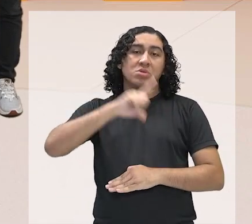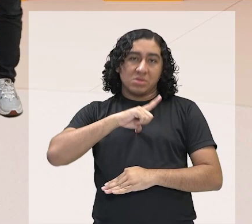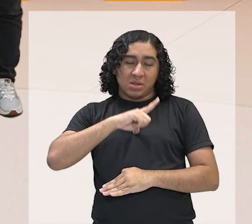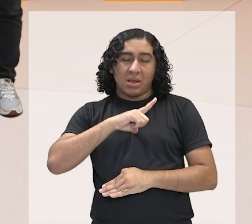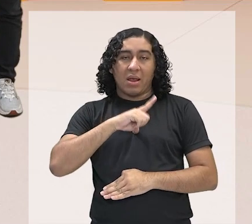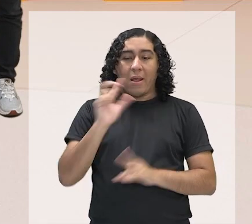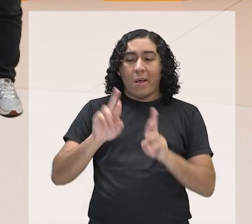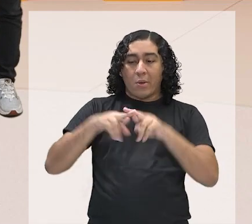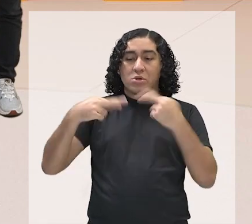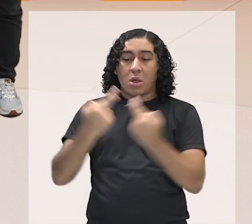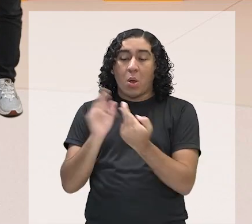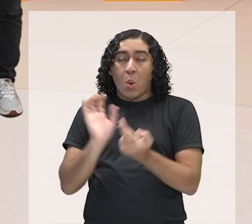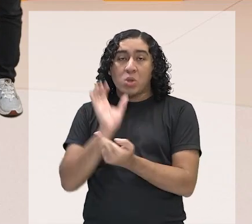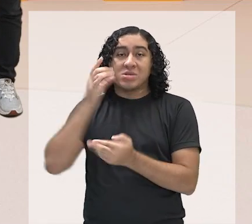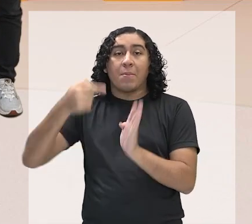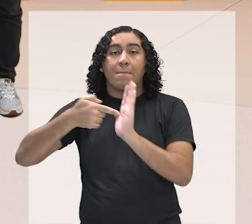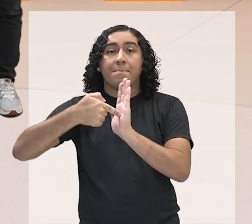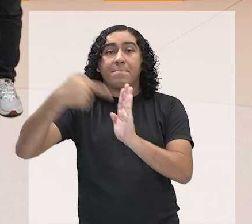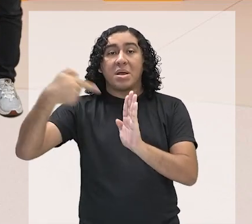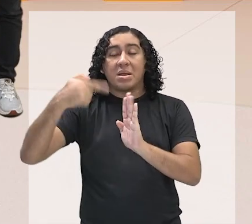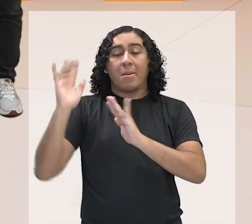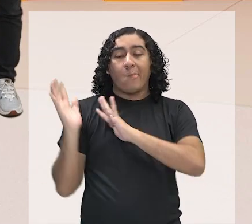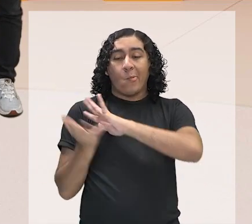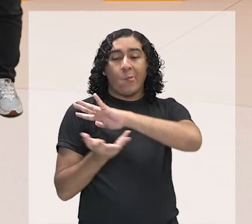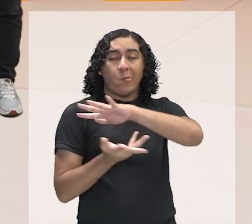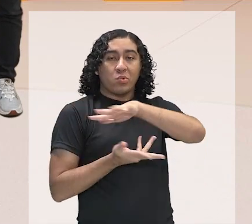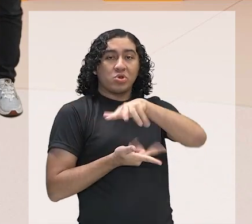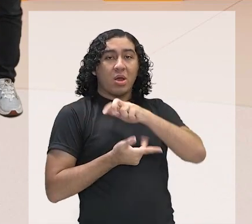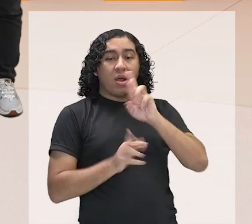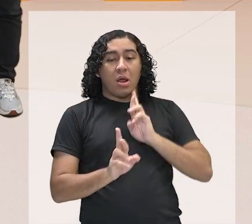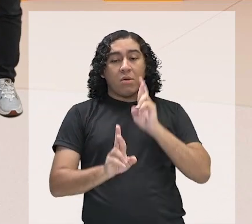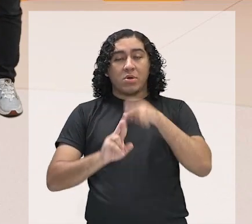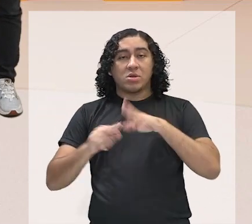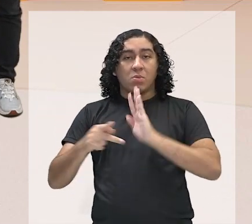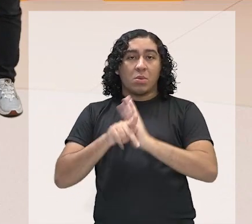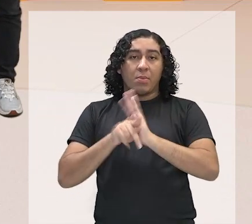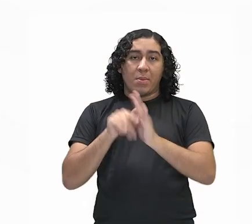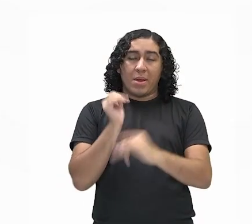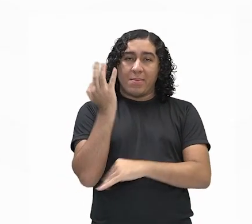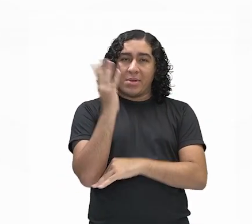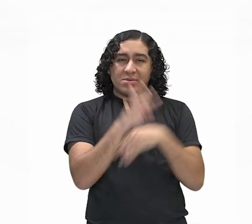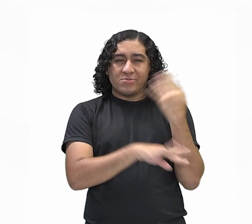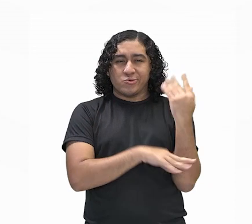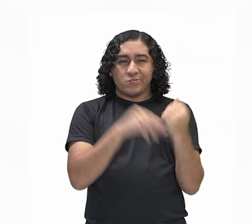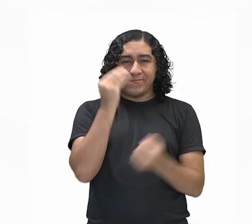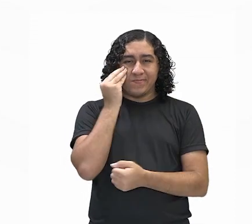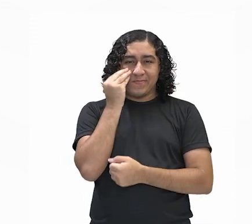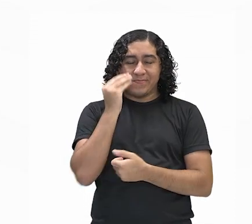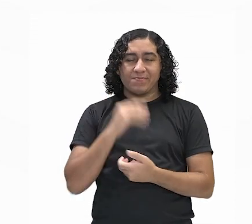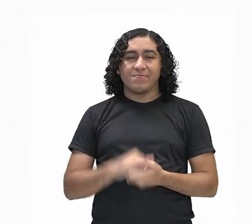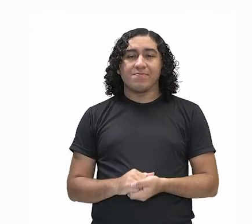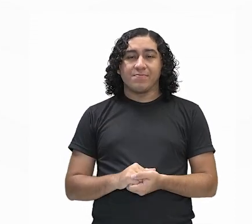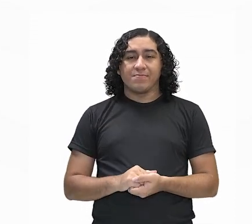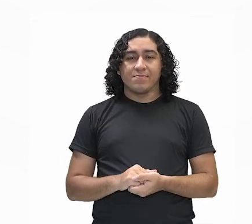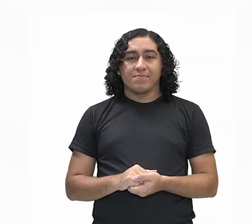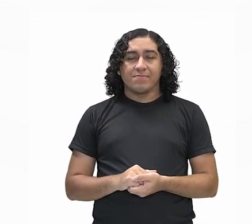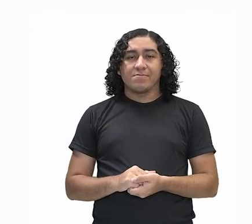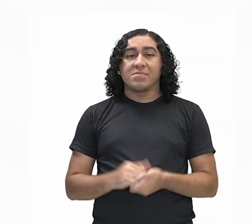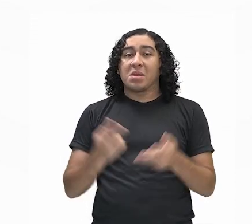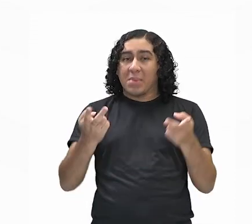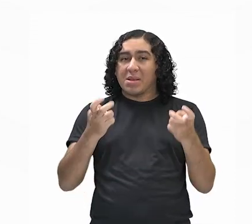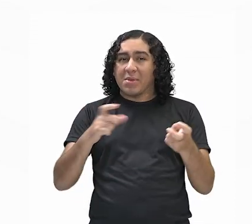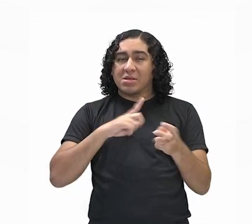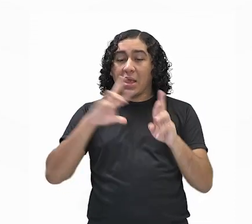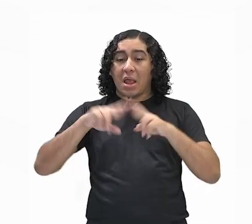ali como a primeira conferência mundial relacionada às questões ambientais. Acompanhem comigo. Bem, a Conferência